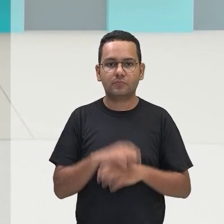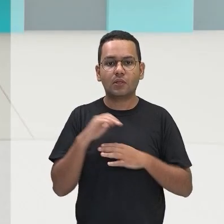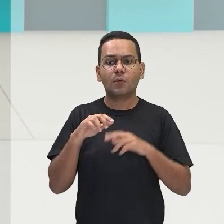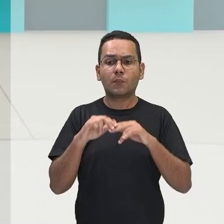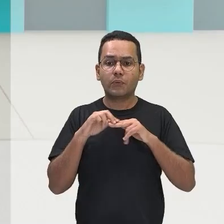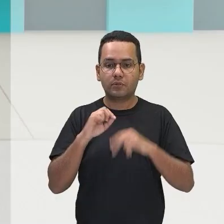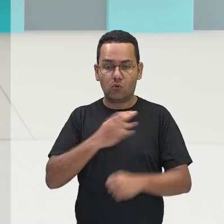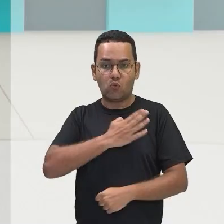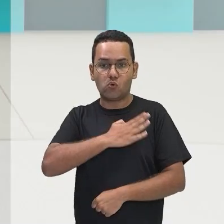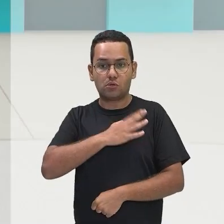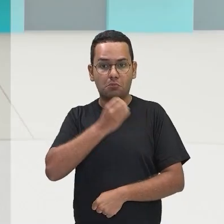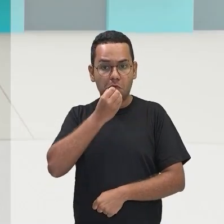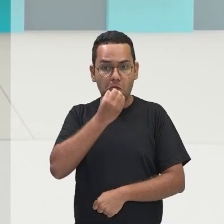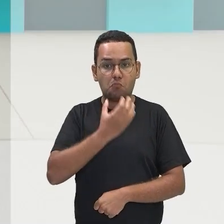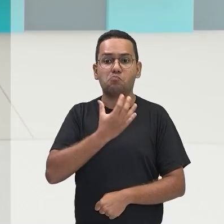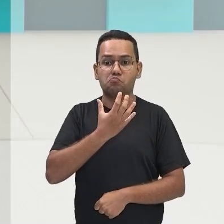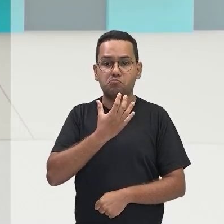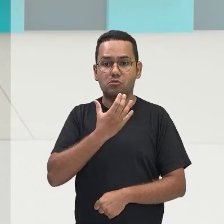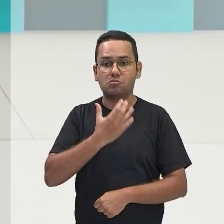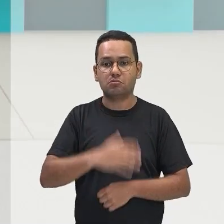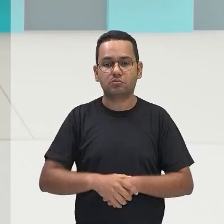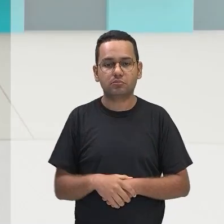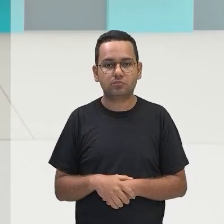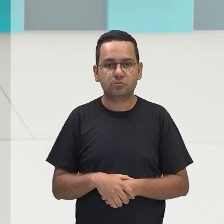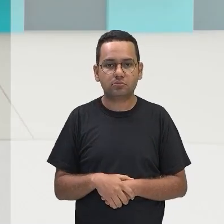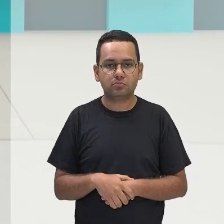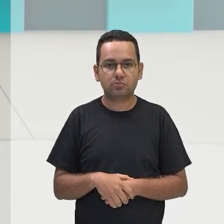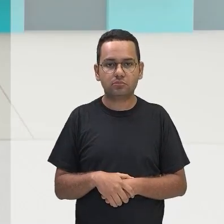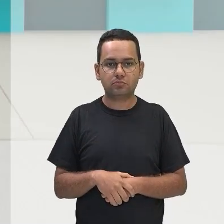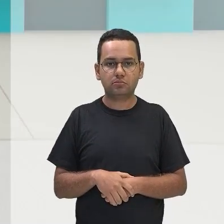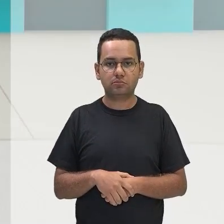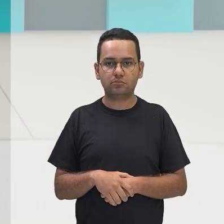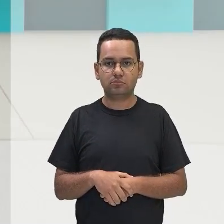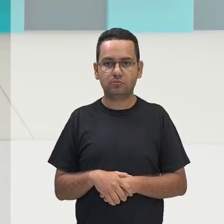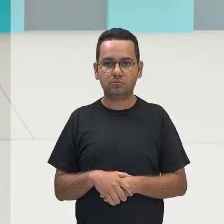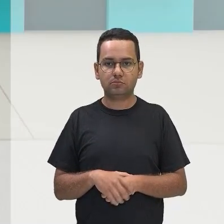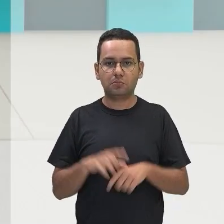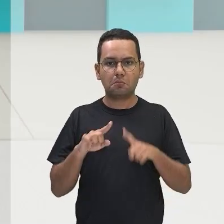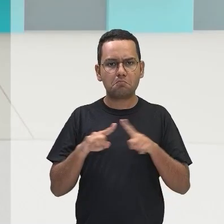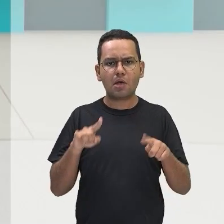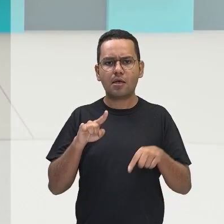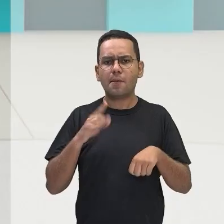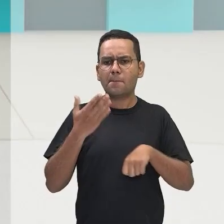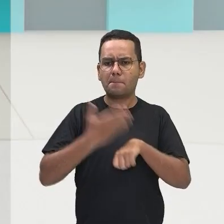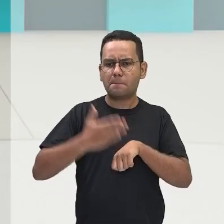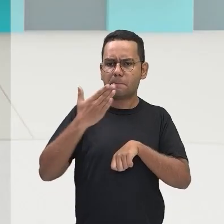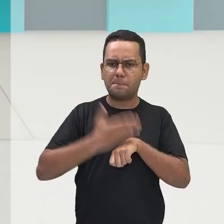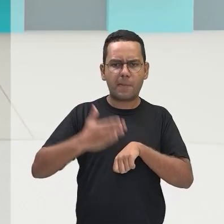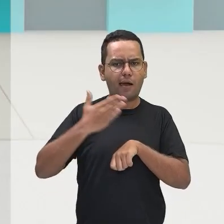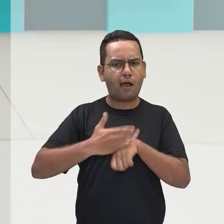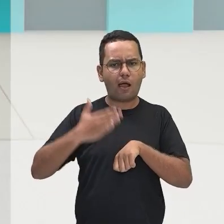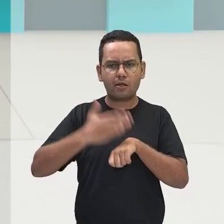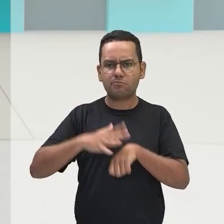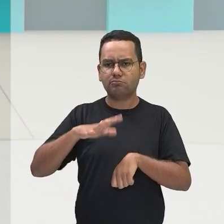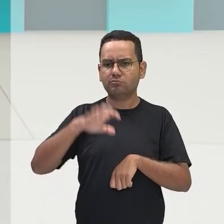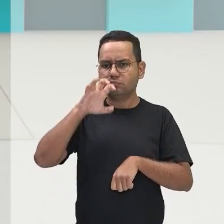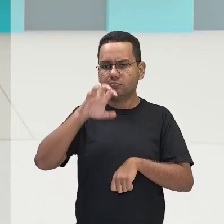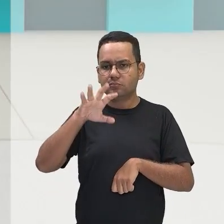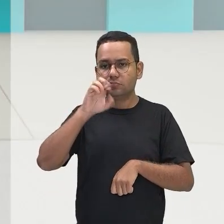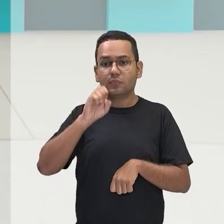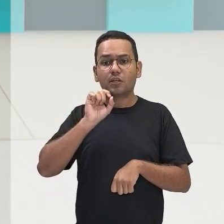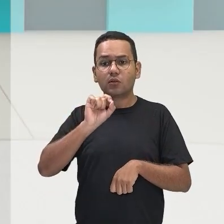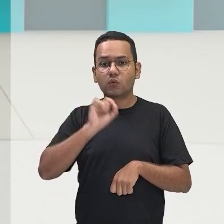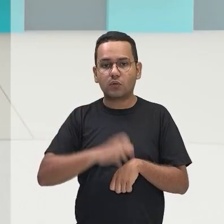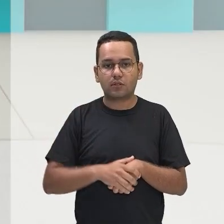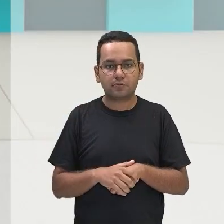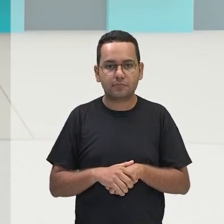se fortaleça ainda mais. O resultado de tudo isso aí, ó, depois de algum tempo de treinamento aeróbico, a frequência cardíaca, como falei anteriormente,